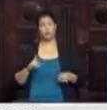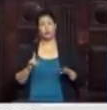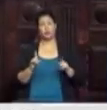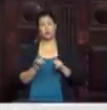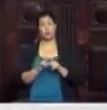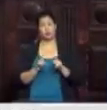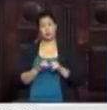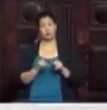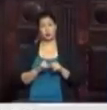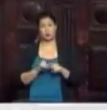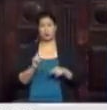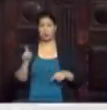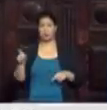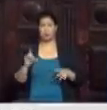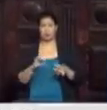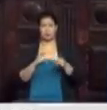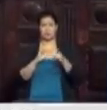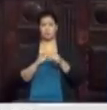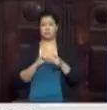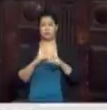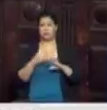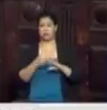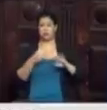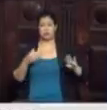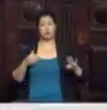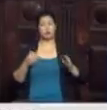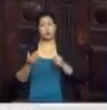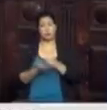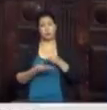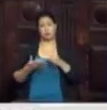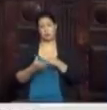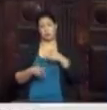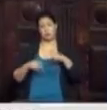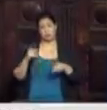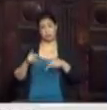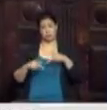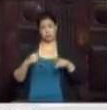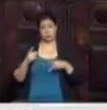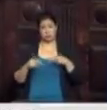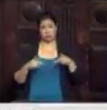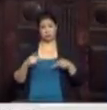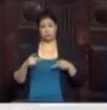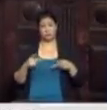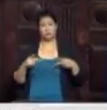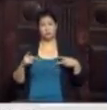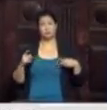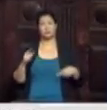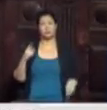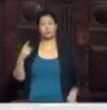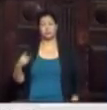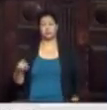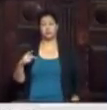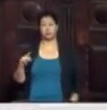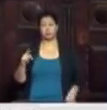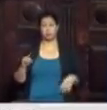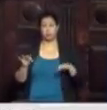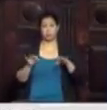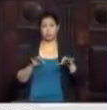direita, que se distanciou das bases populares, pelo menos no campo